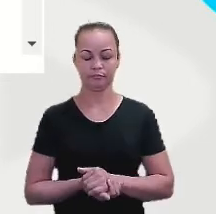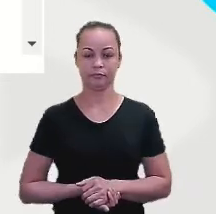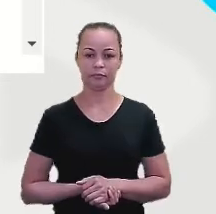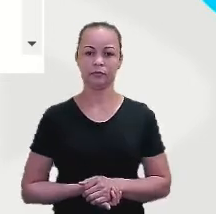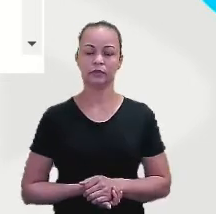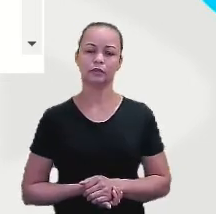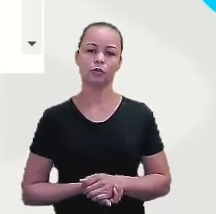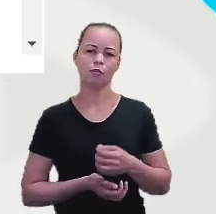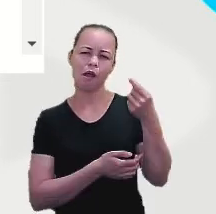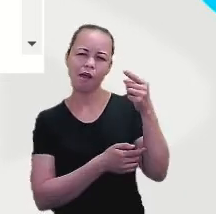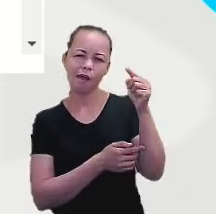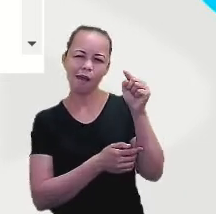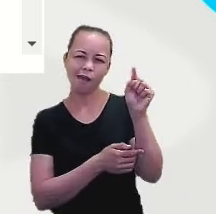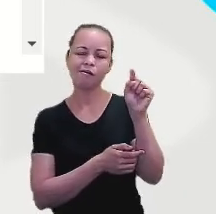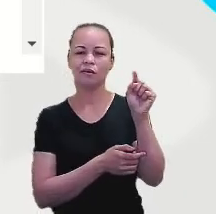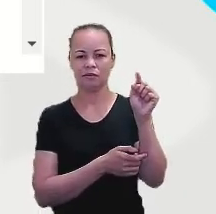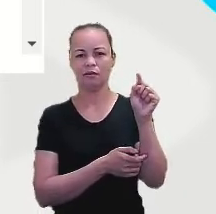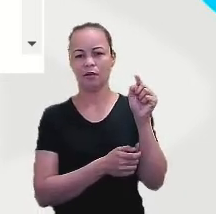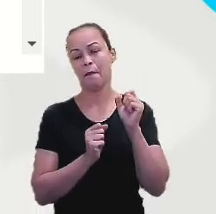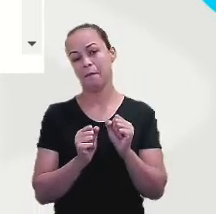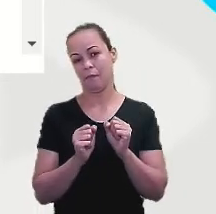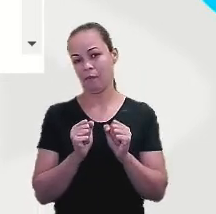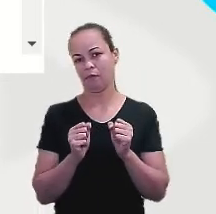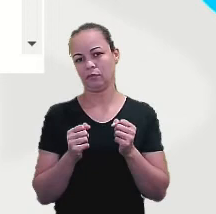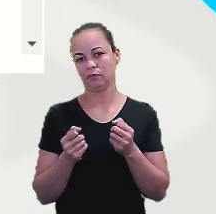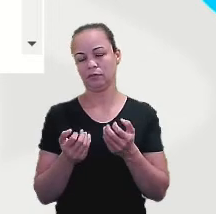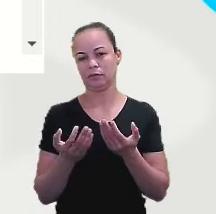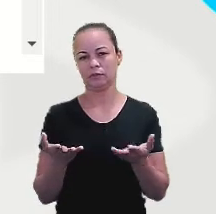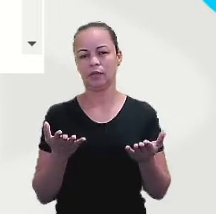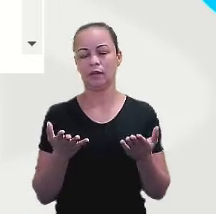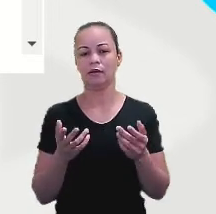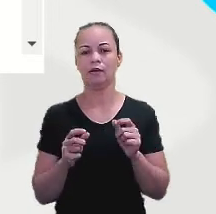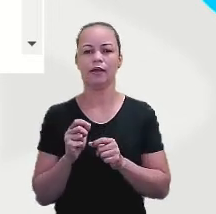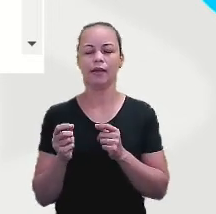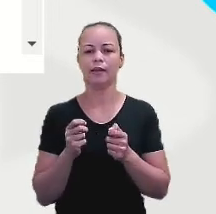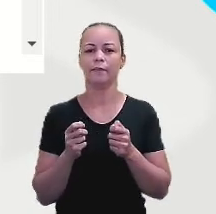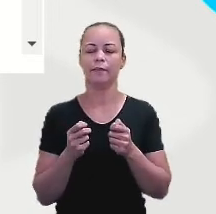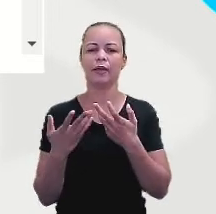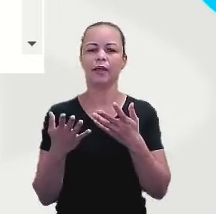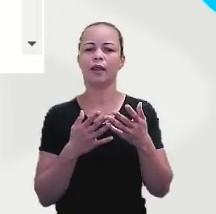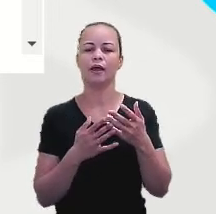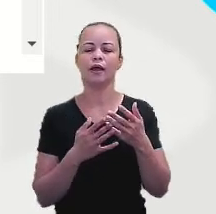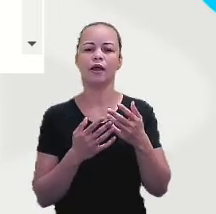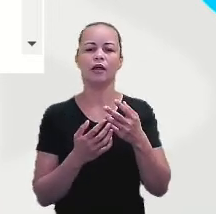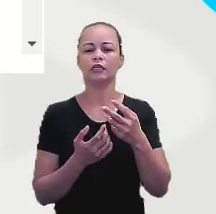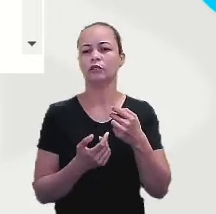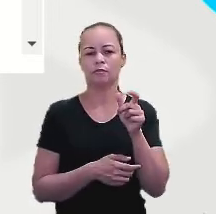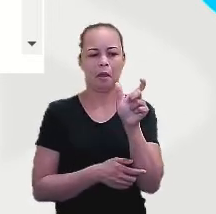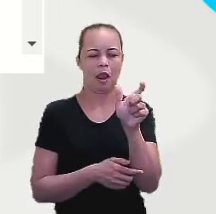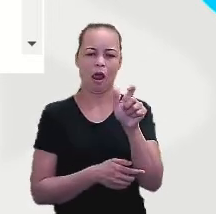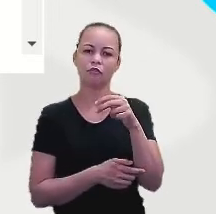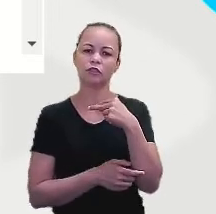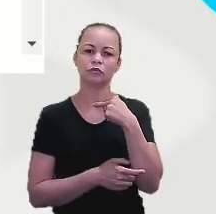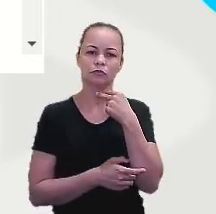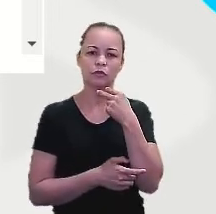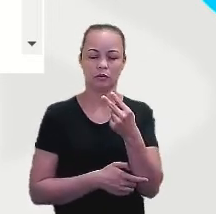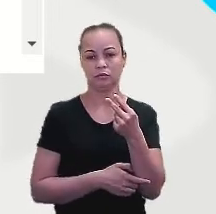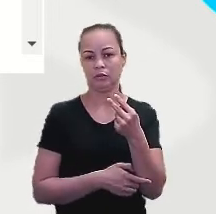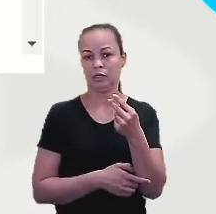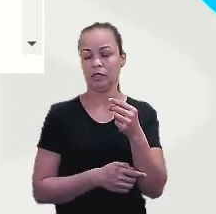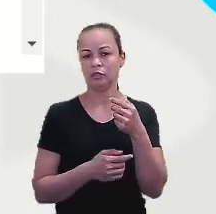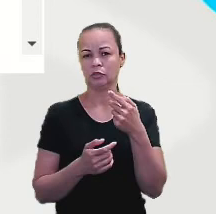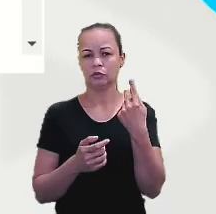acento, ele pode ser tanto pela entonação da palavra, que todas as palavras têm